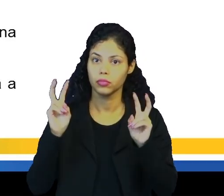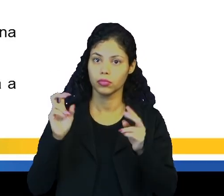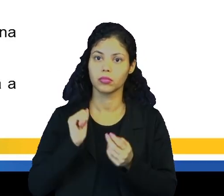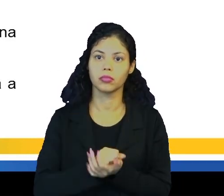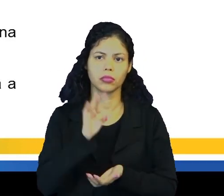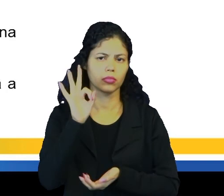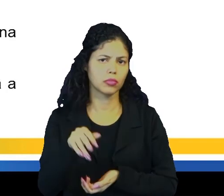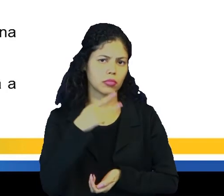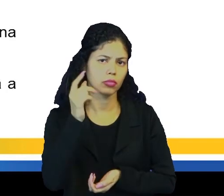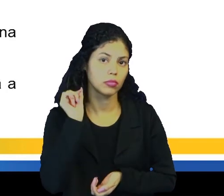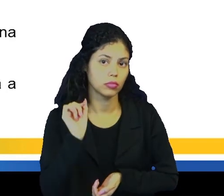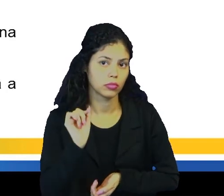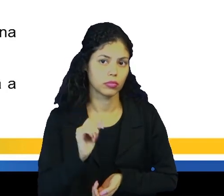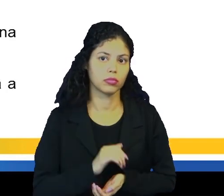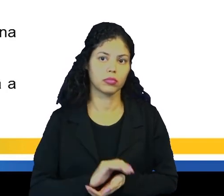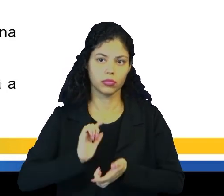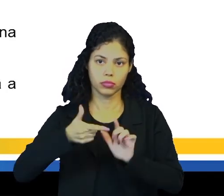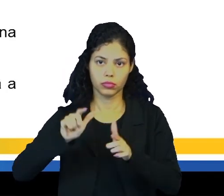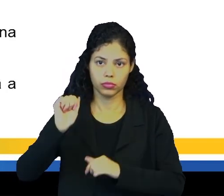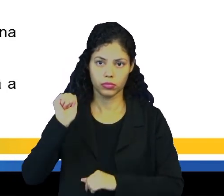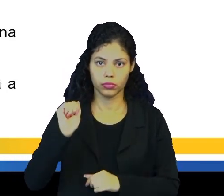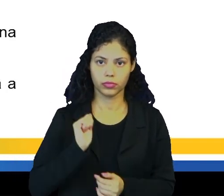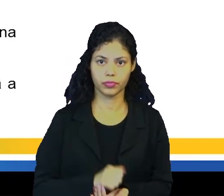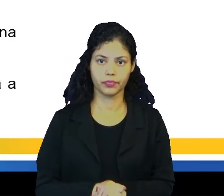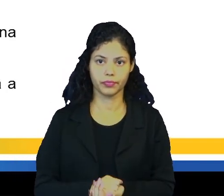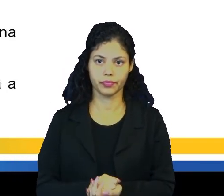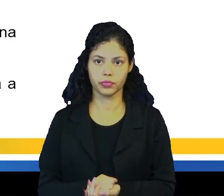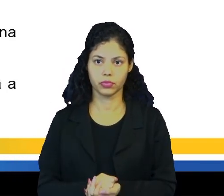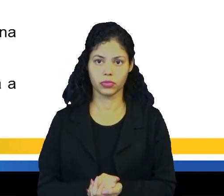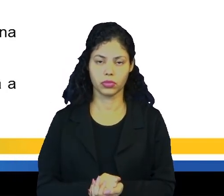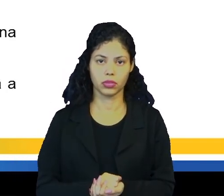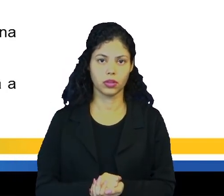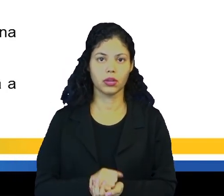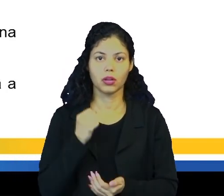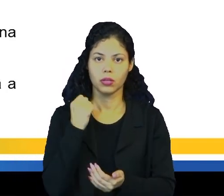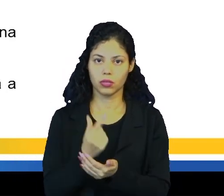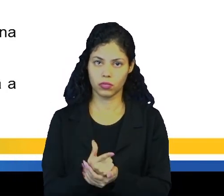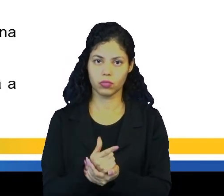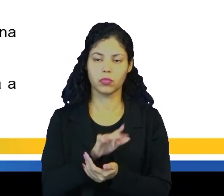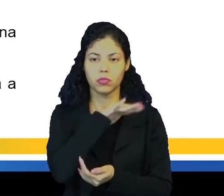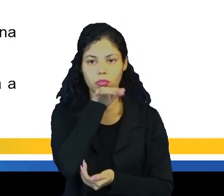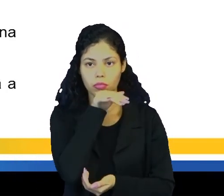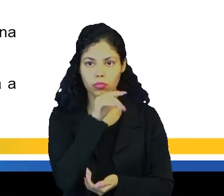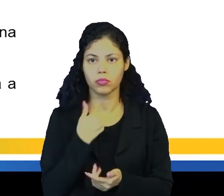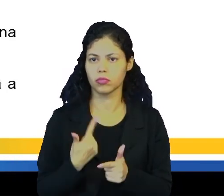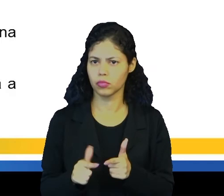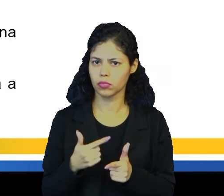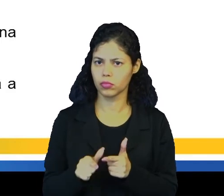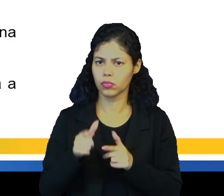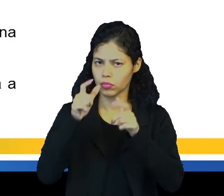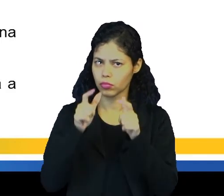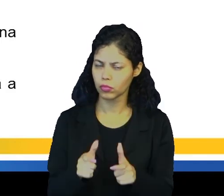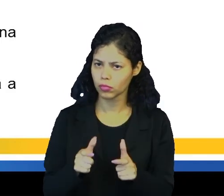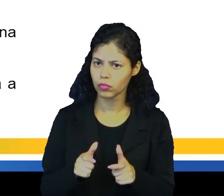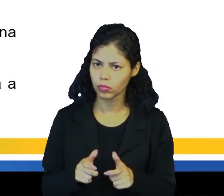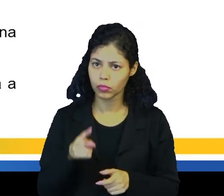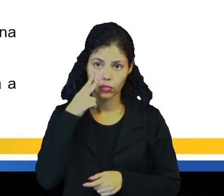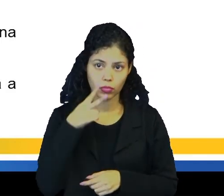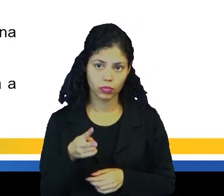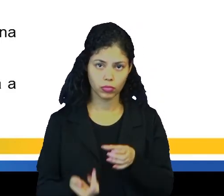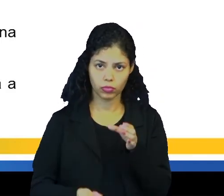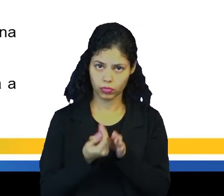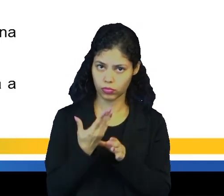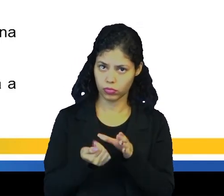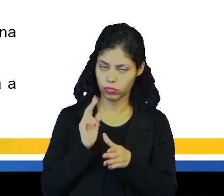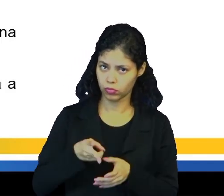biodiversidade, é correto afirmar que, letra A, o tráfico de animais não prejudica a biodiversidade de um determinado local, visto que a